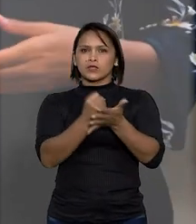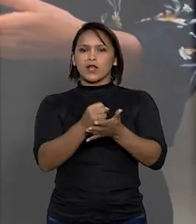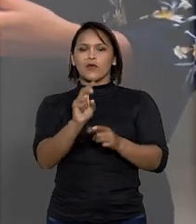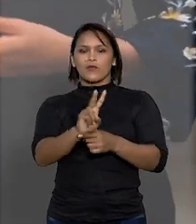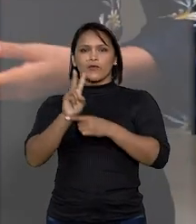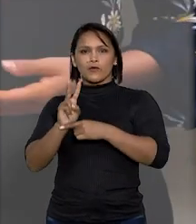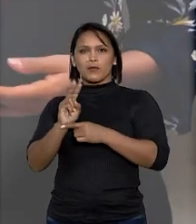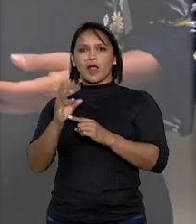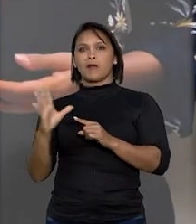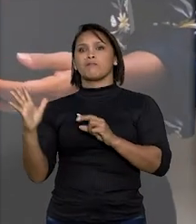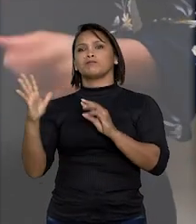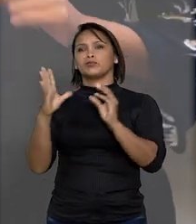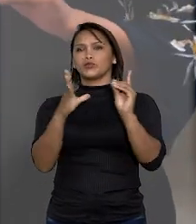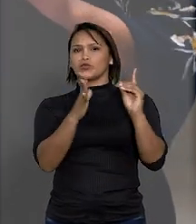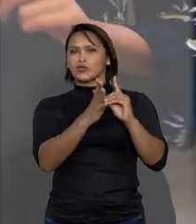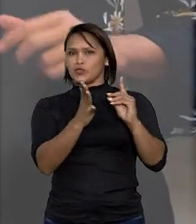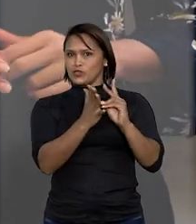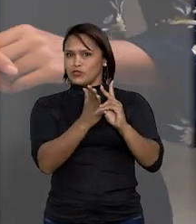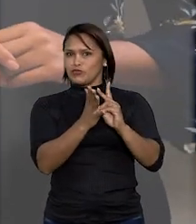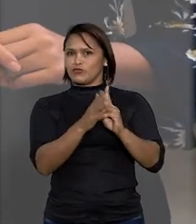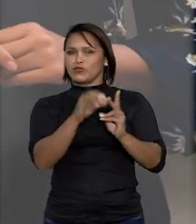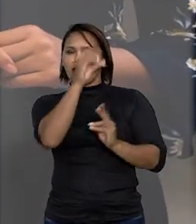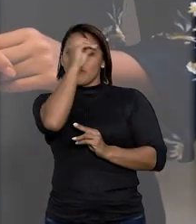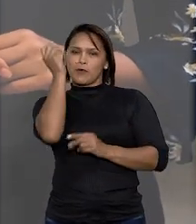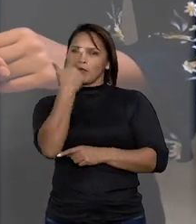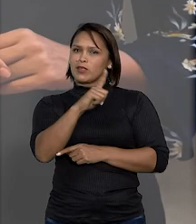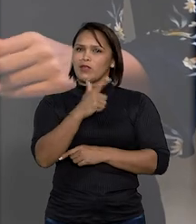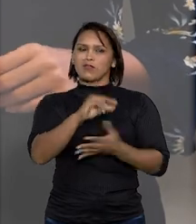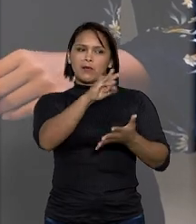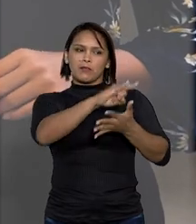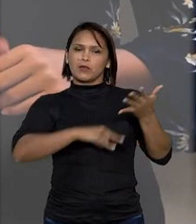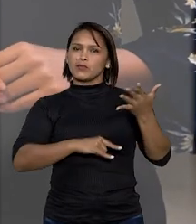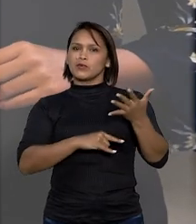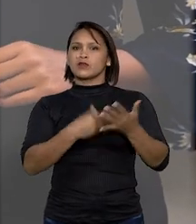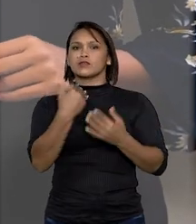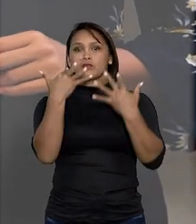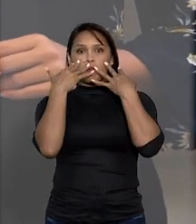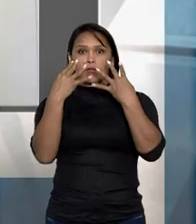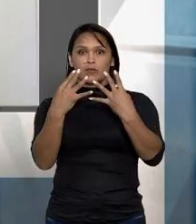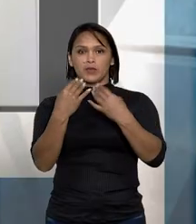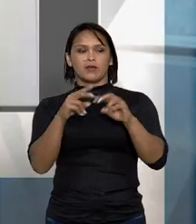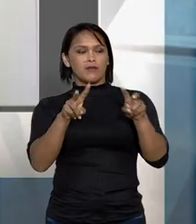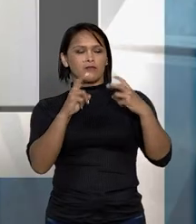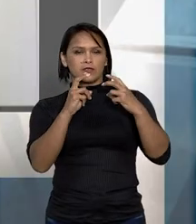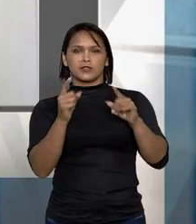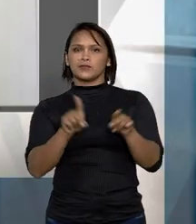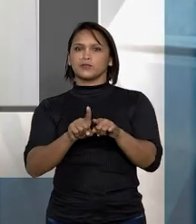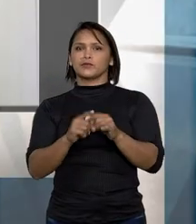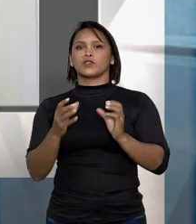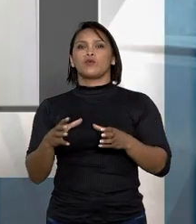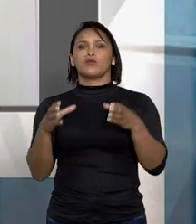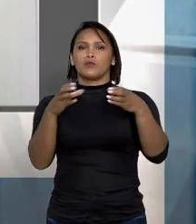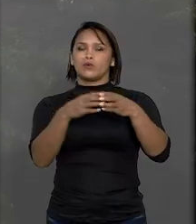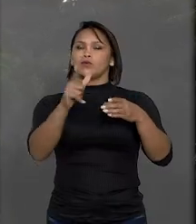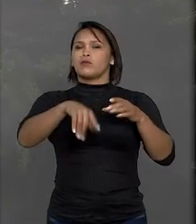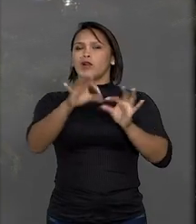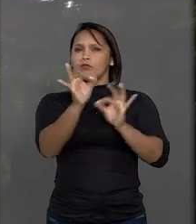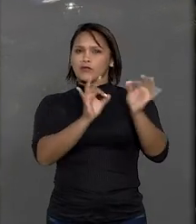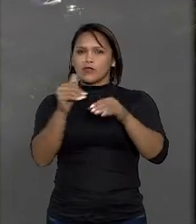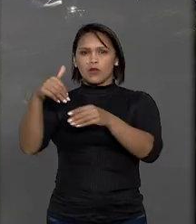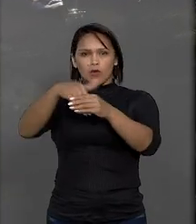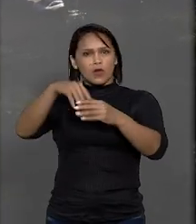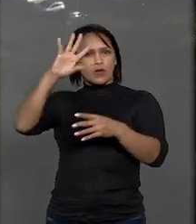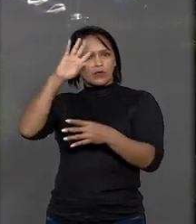empréstimo por índio Analfabeto não exige procuração pública vejo caso o colegiado reformou acórdão